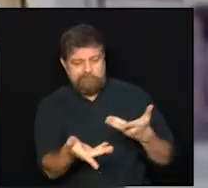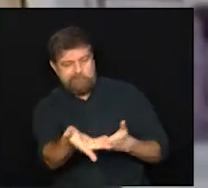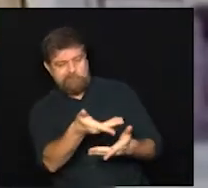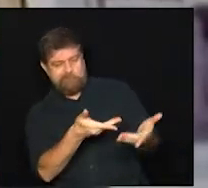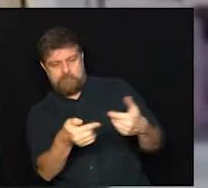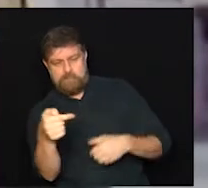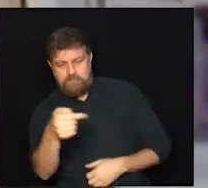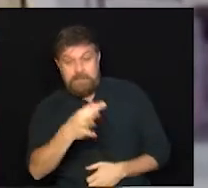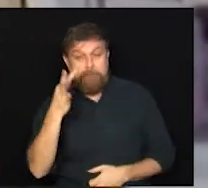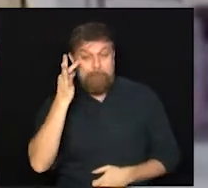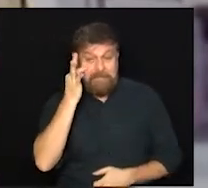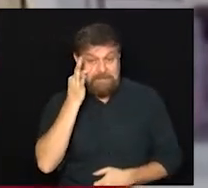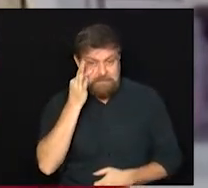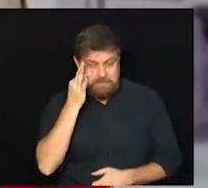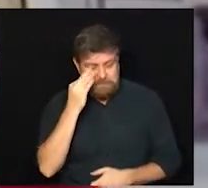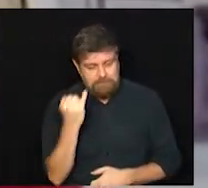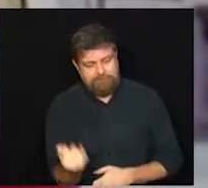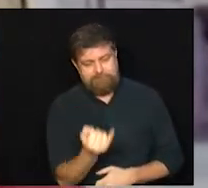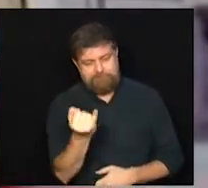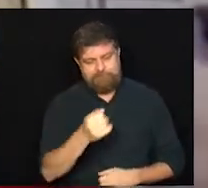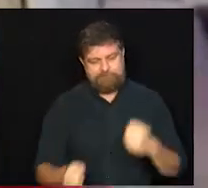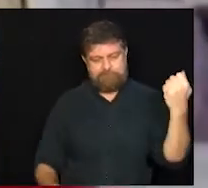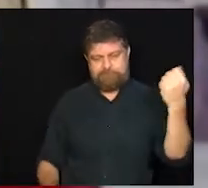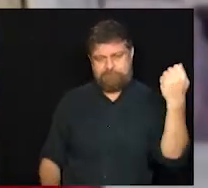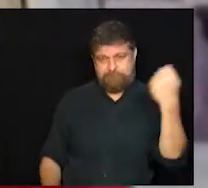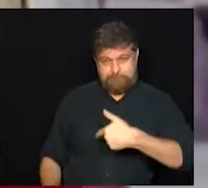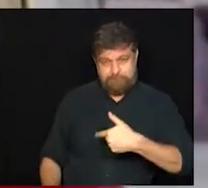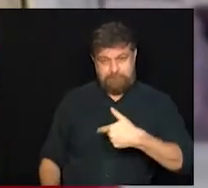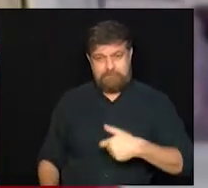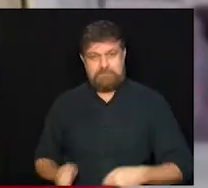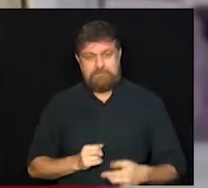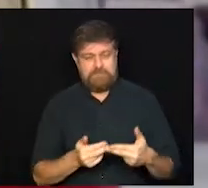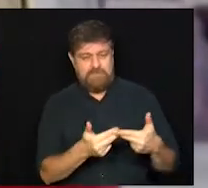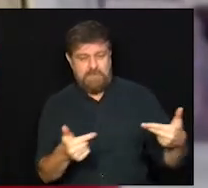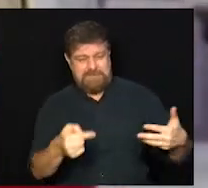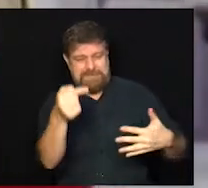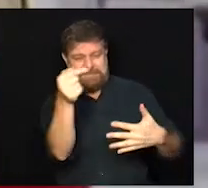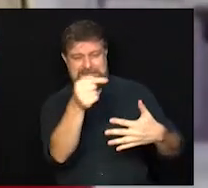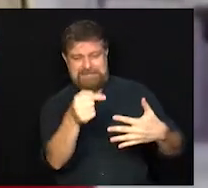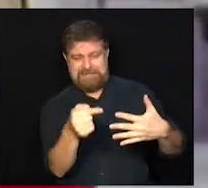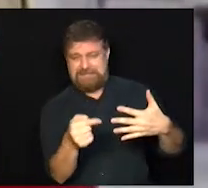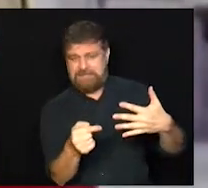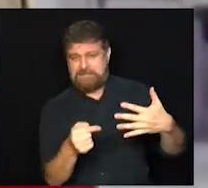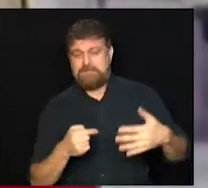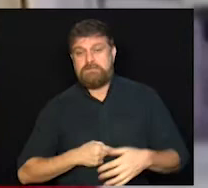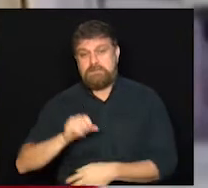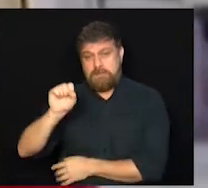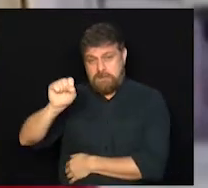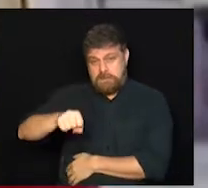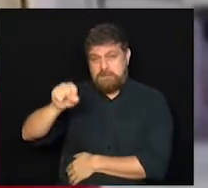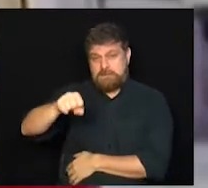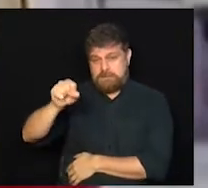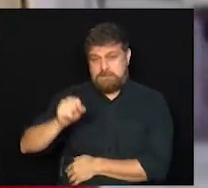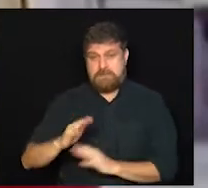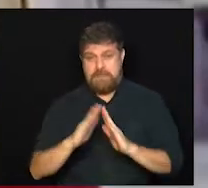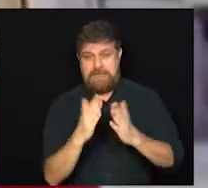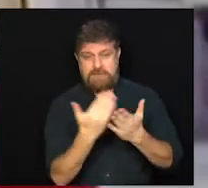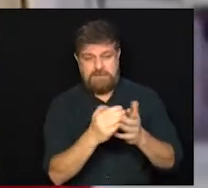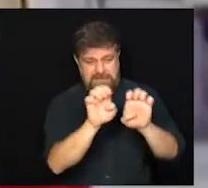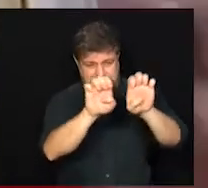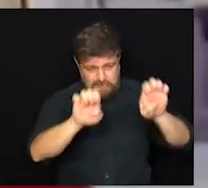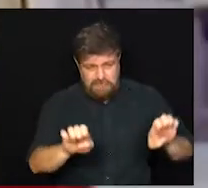diferentes opiniões. Então, estas são coisas, entender que, sim, a escola bem estruturada,